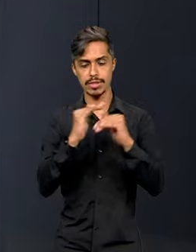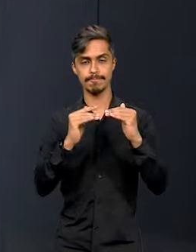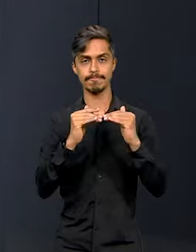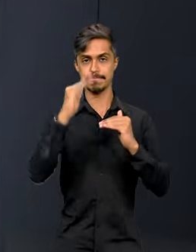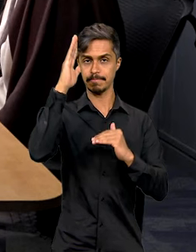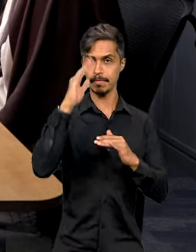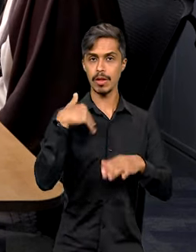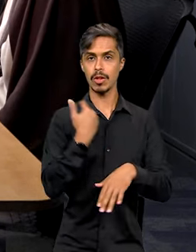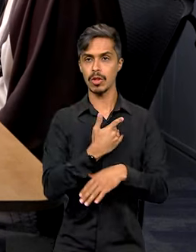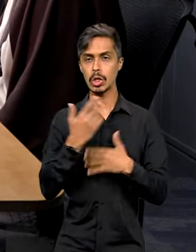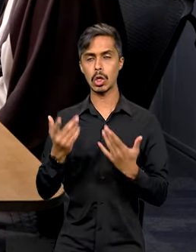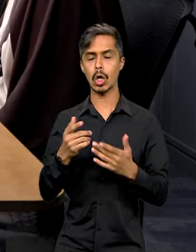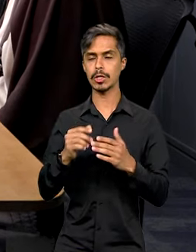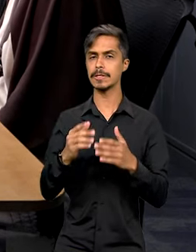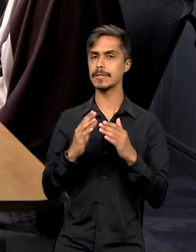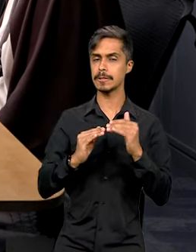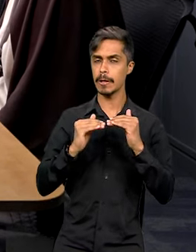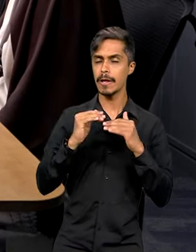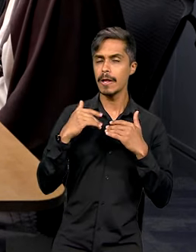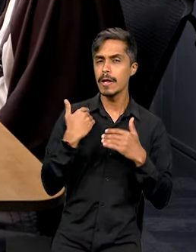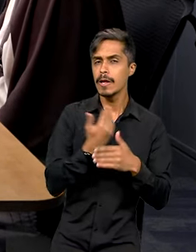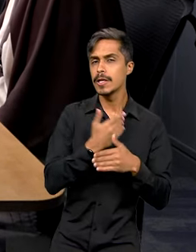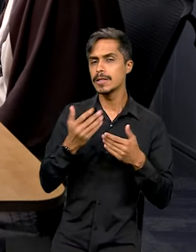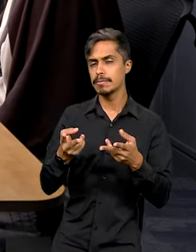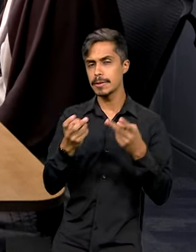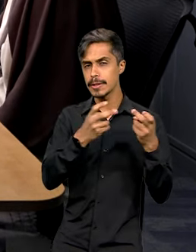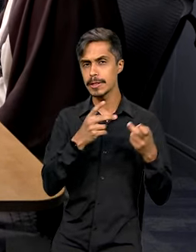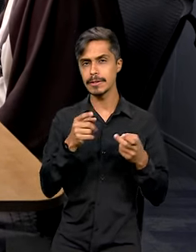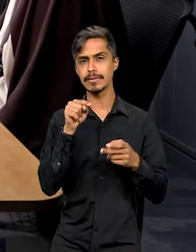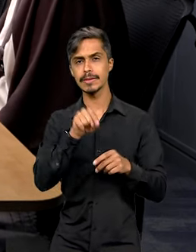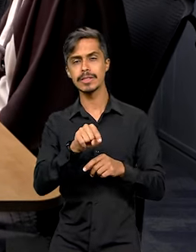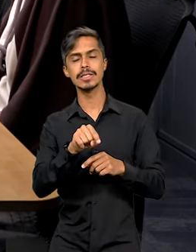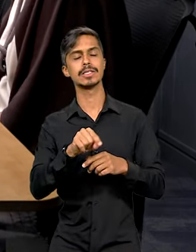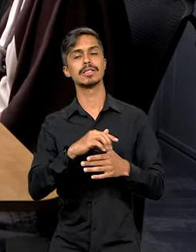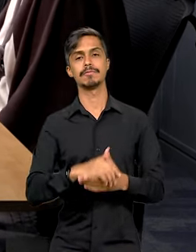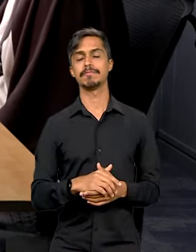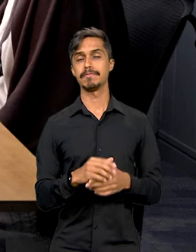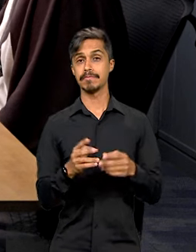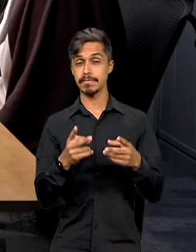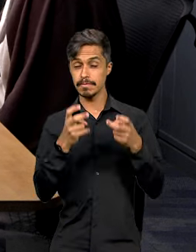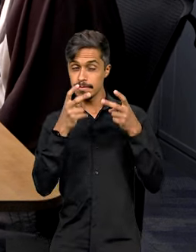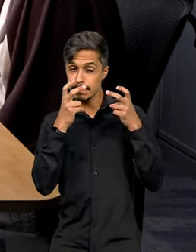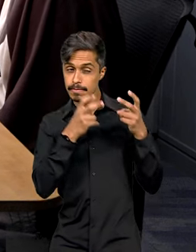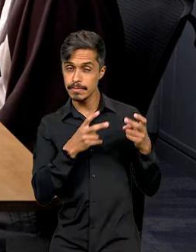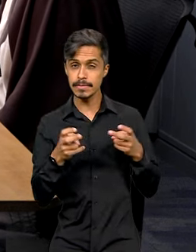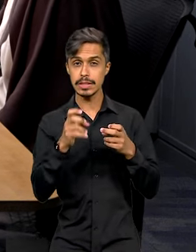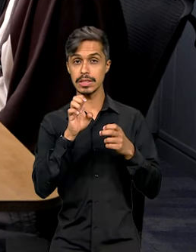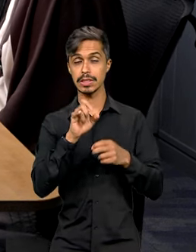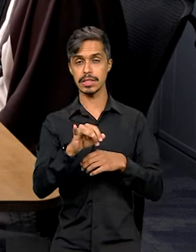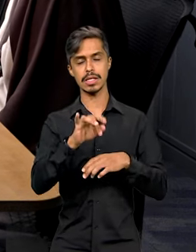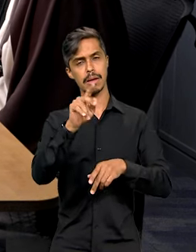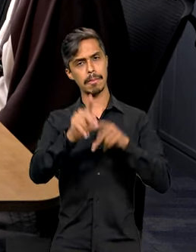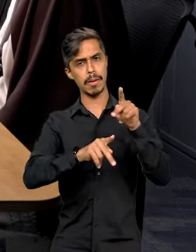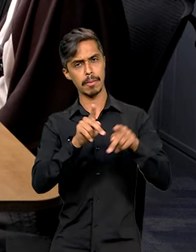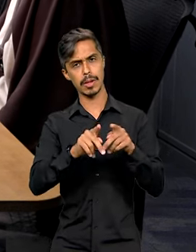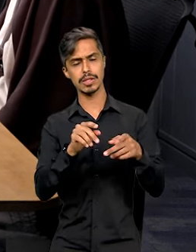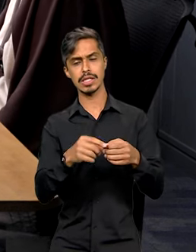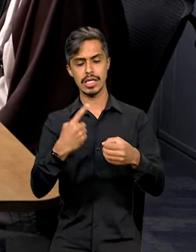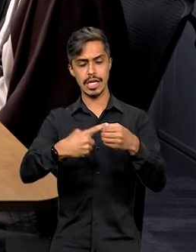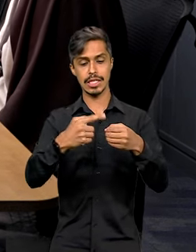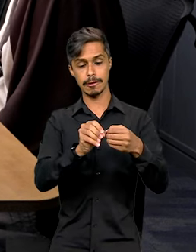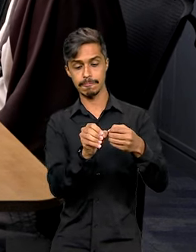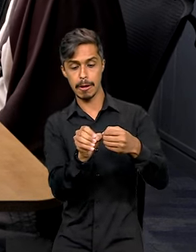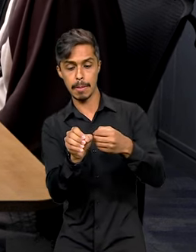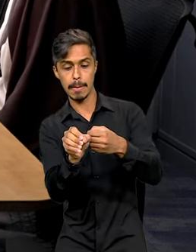identificando os desertos alimentares nessa cidade também os pântanos para verificar especialmente se a população das